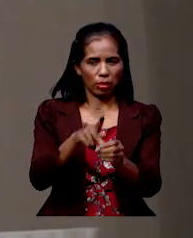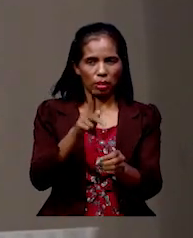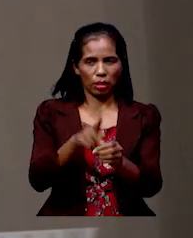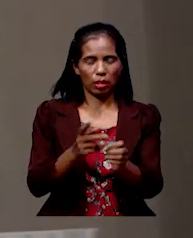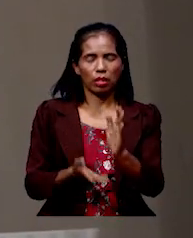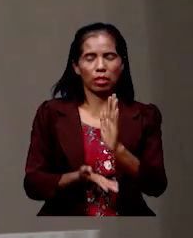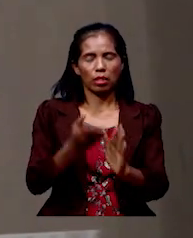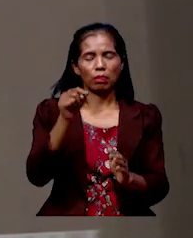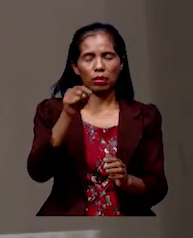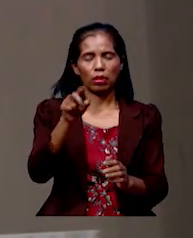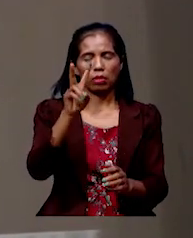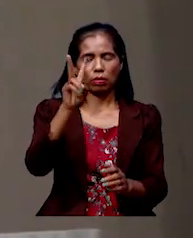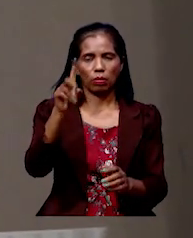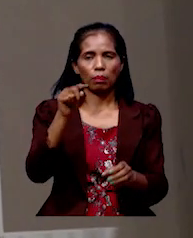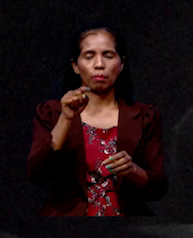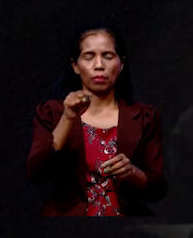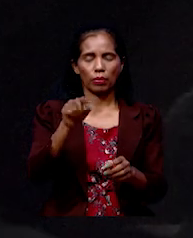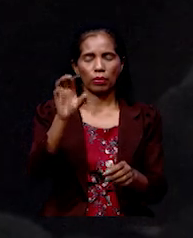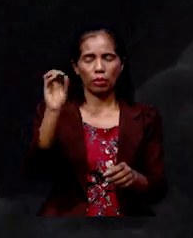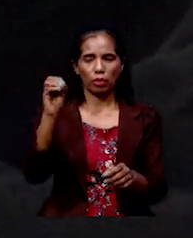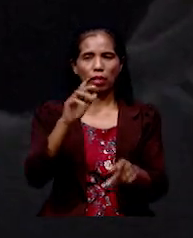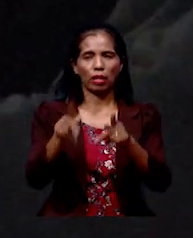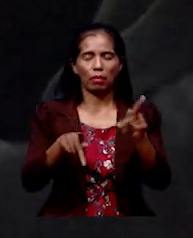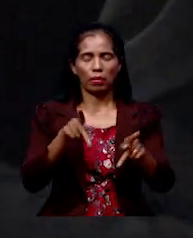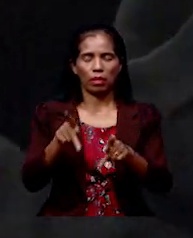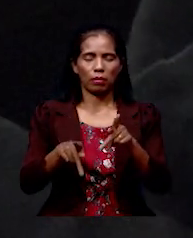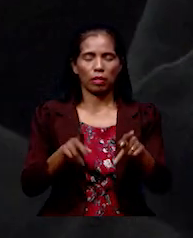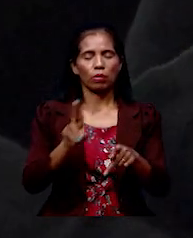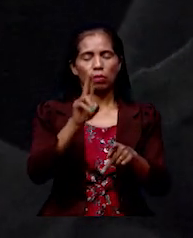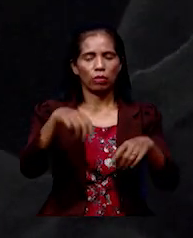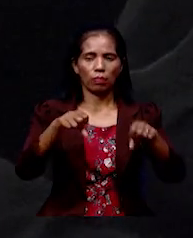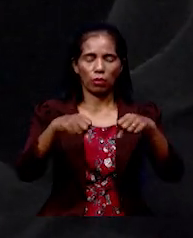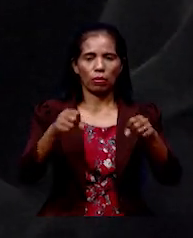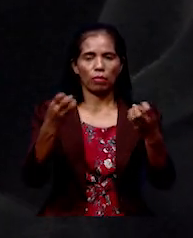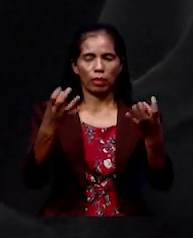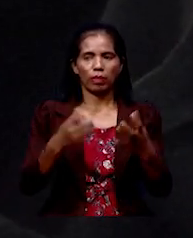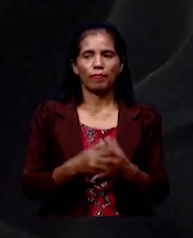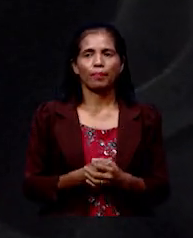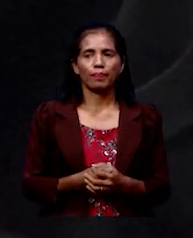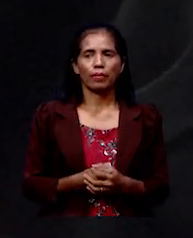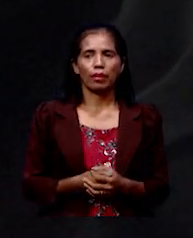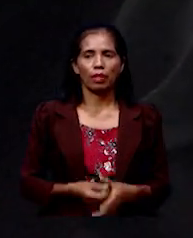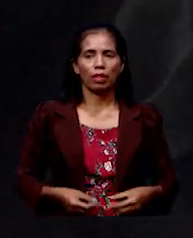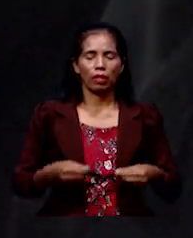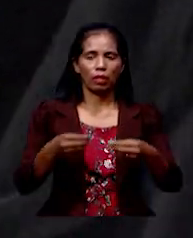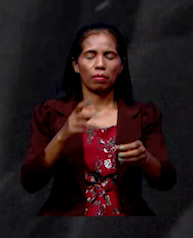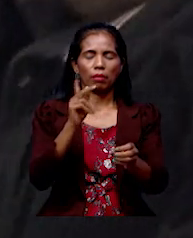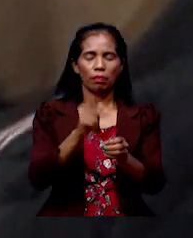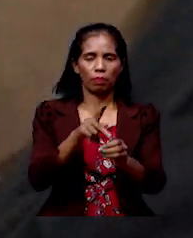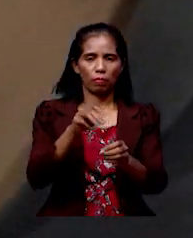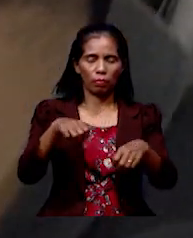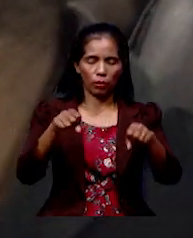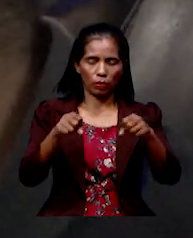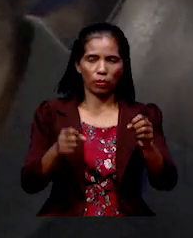ponto zero. Tamba necessidade ba emasira nebe utiliza motor baracliu. Custo de fornecimento ba motor rasic